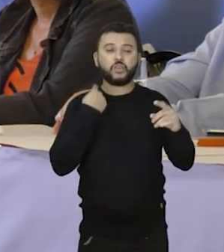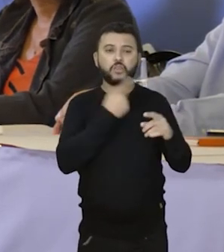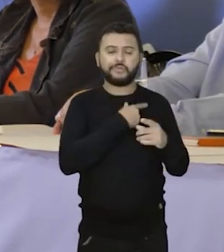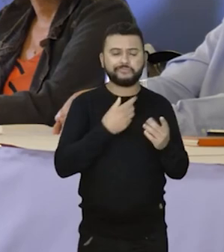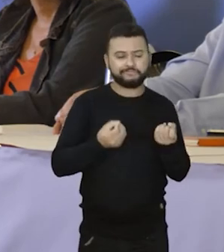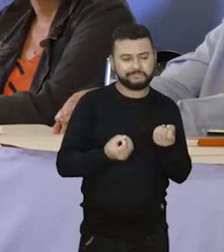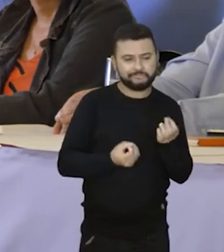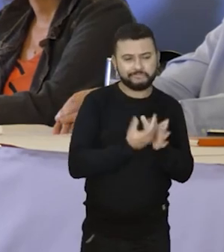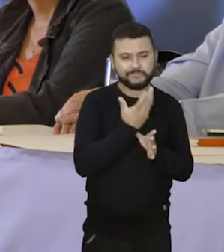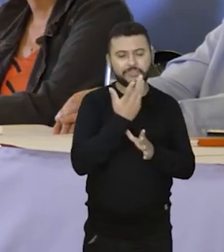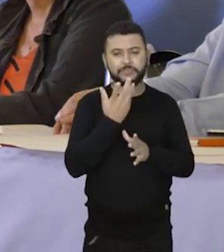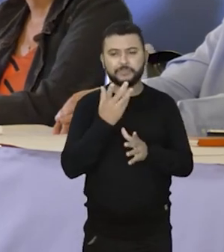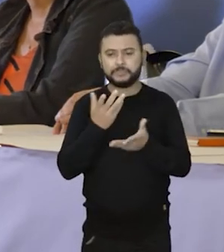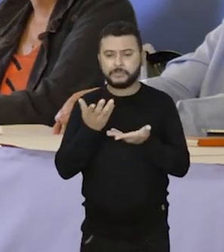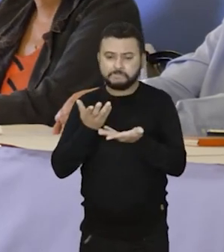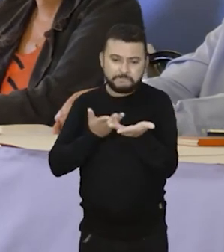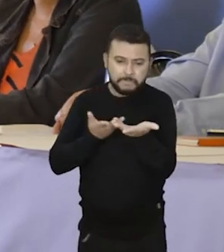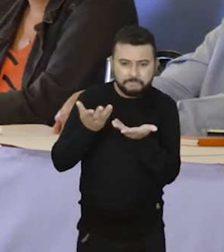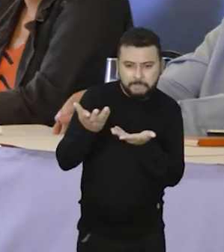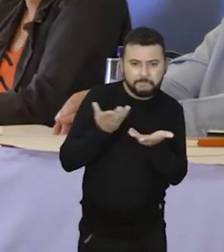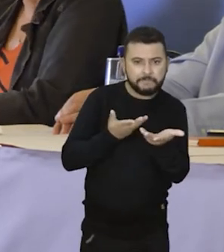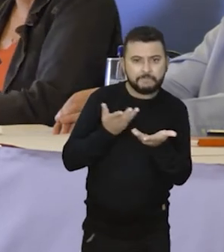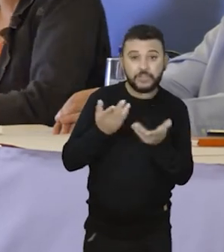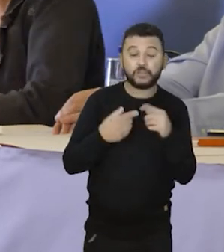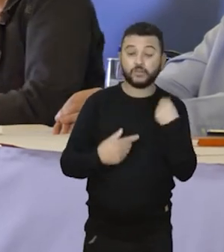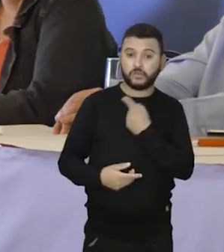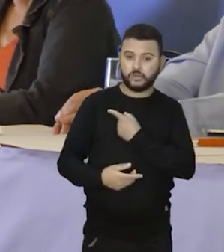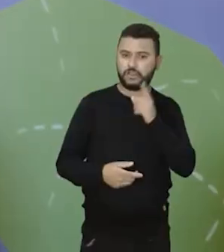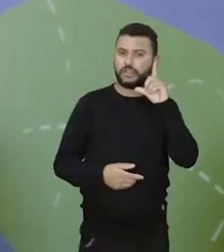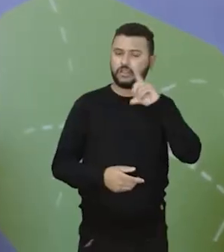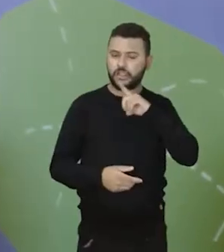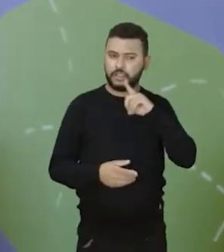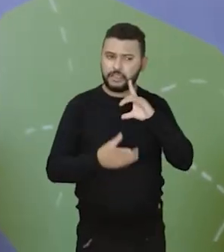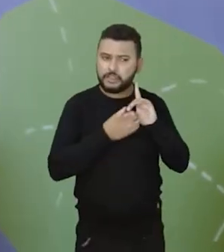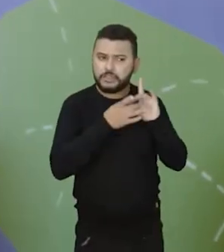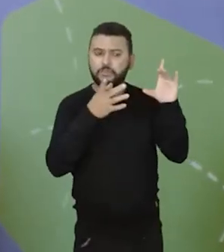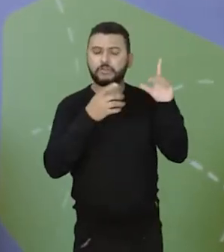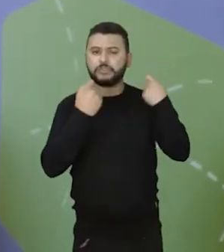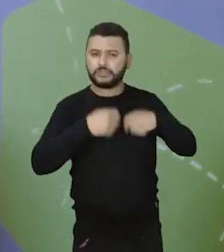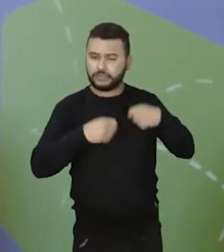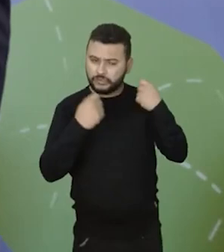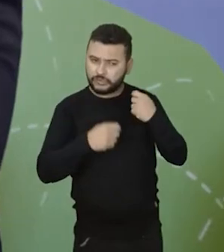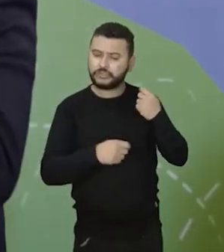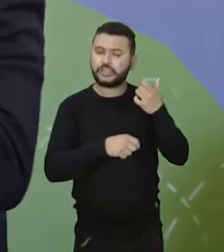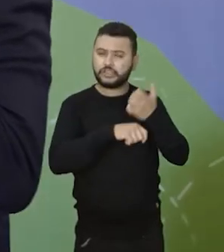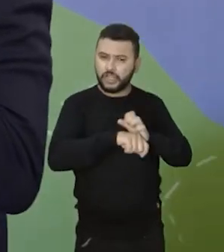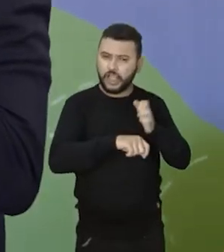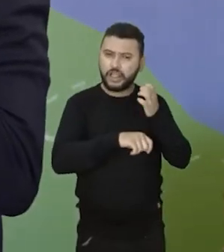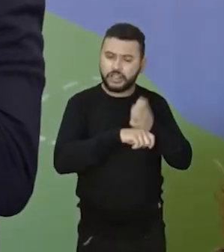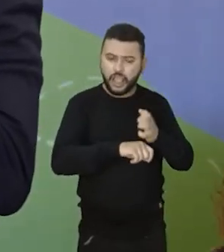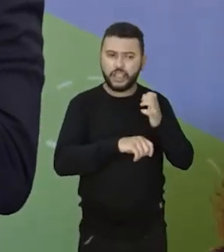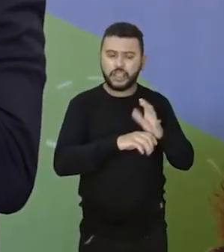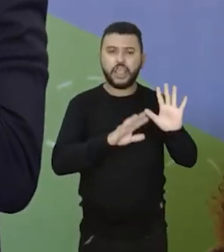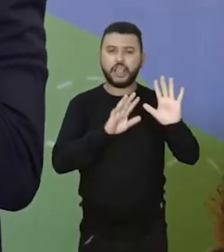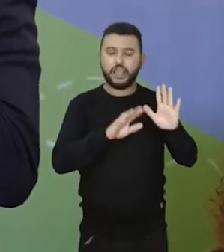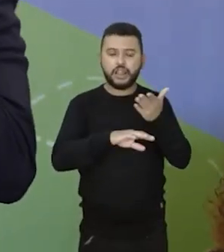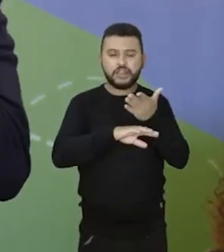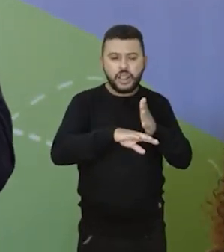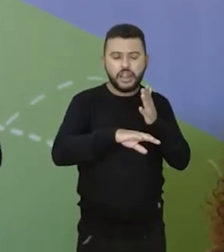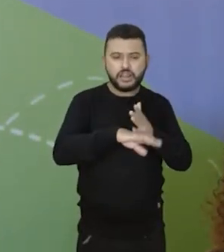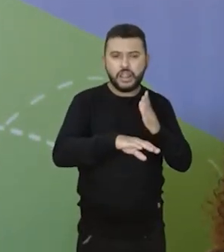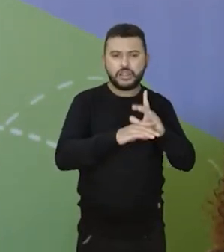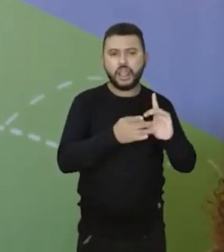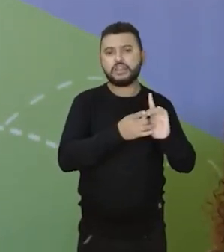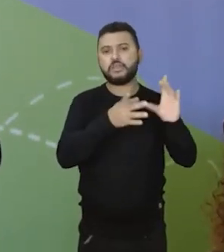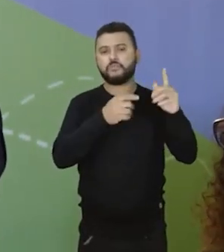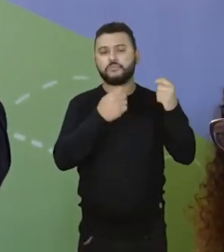a democracia é um exercício constante eu digo sempre que a democracia é como casamento um